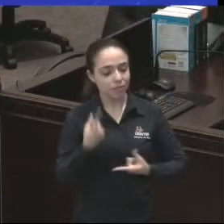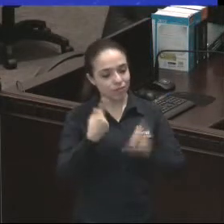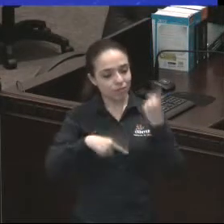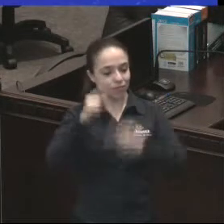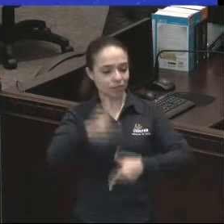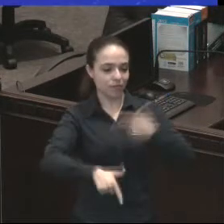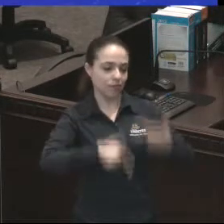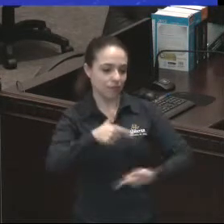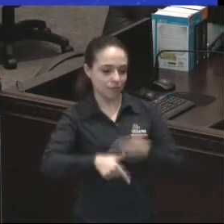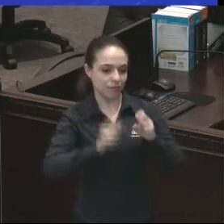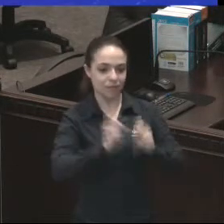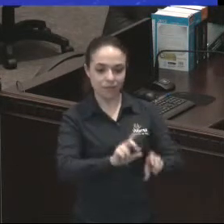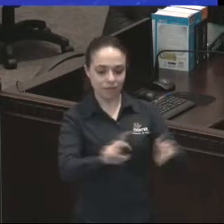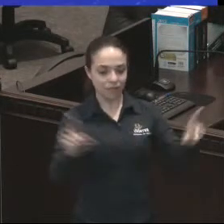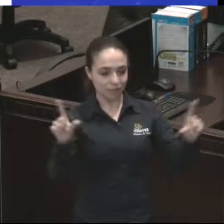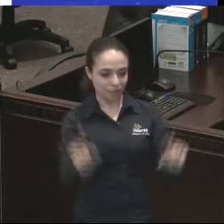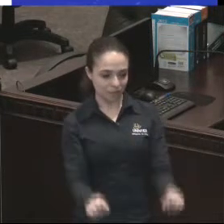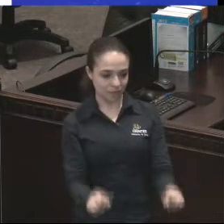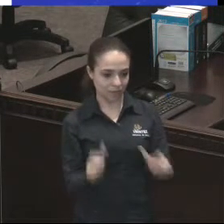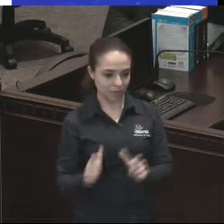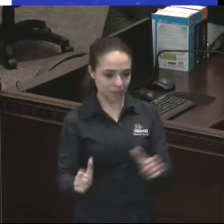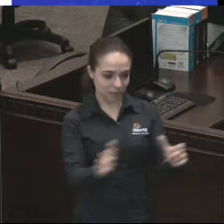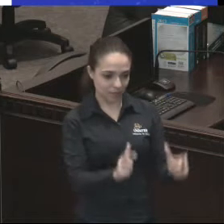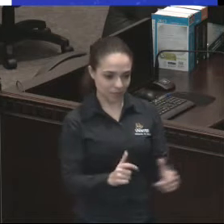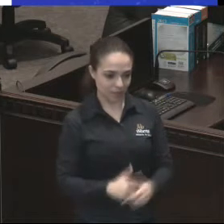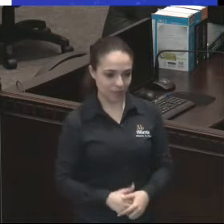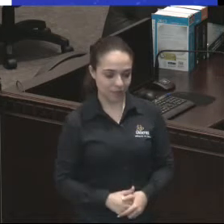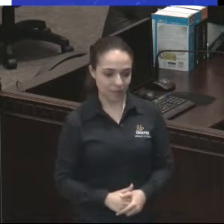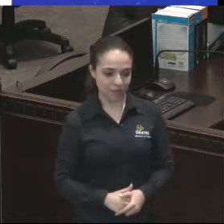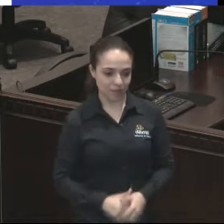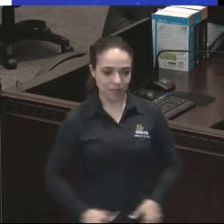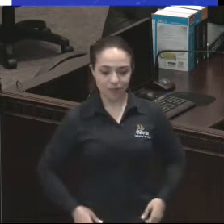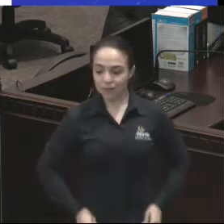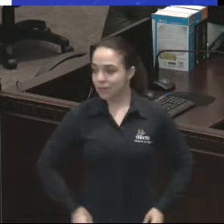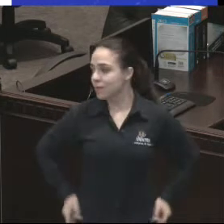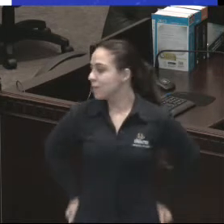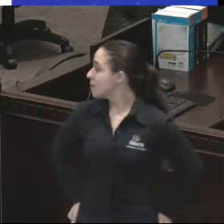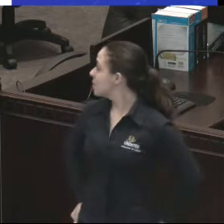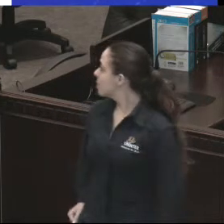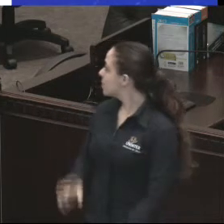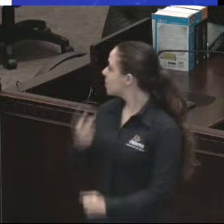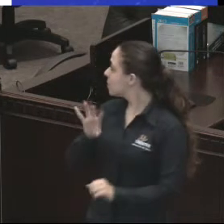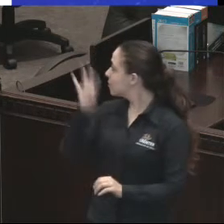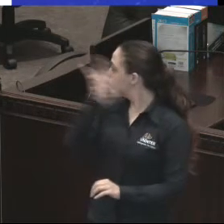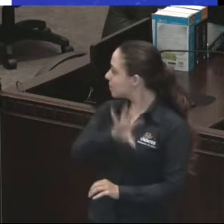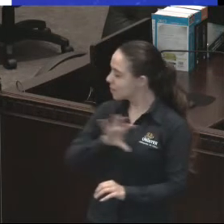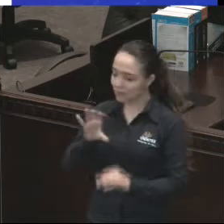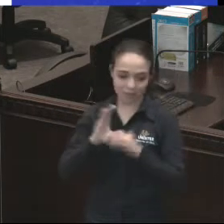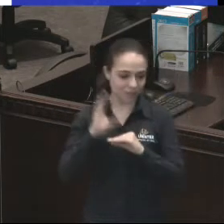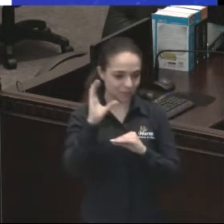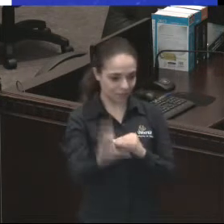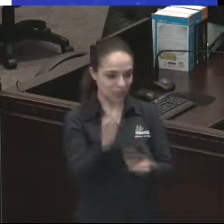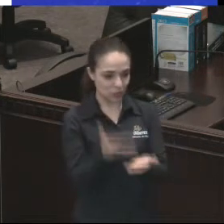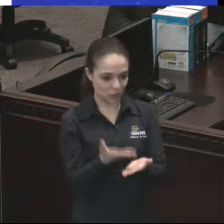trabalhar essa contaminação ambiental por fármaco. Aqui são só os nossos financiadores dos